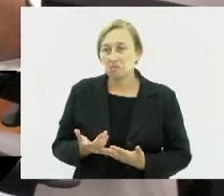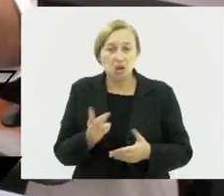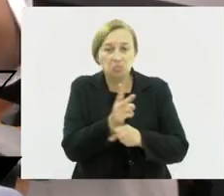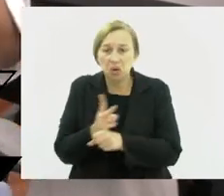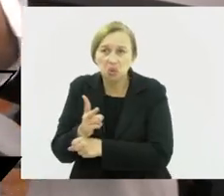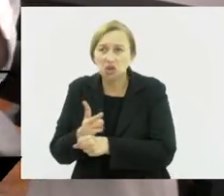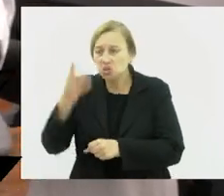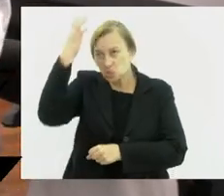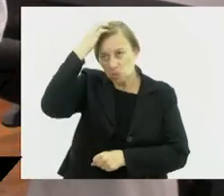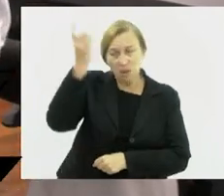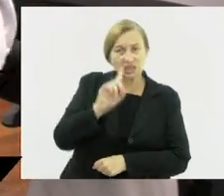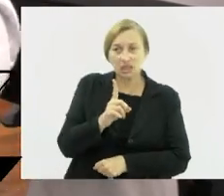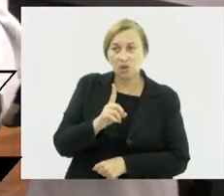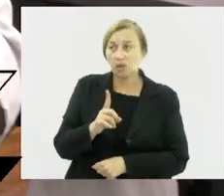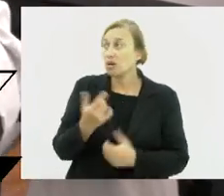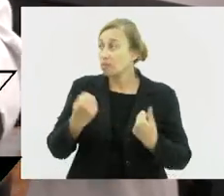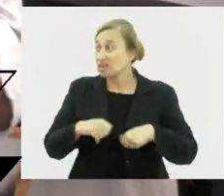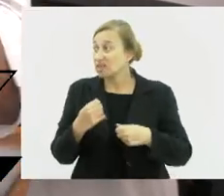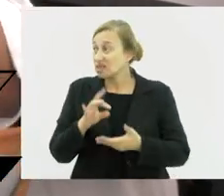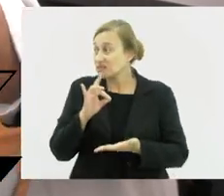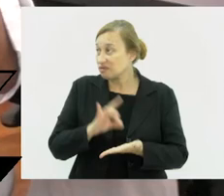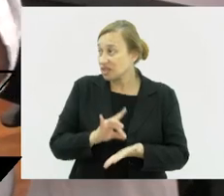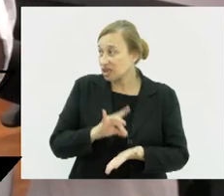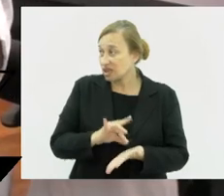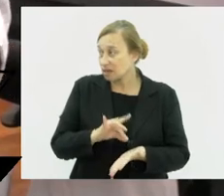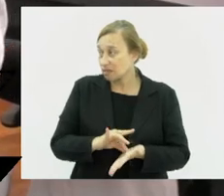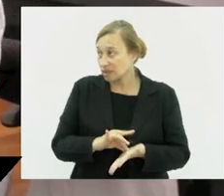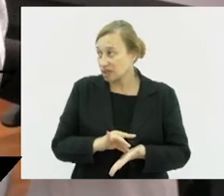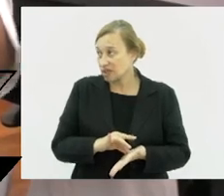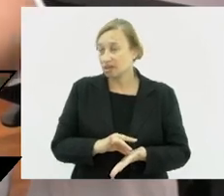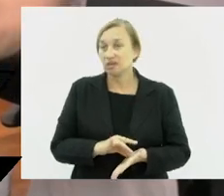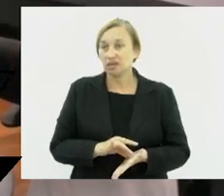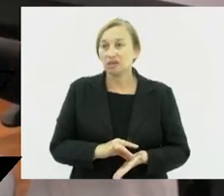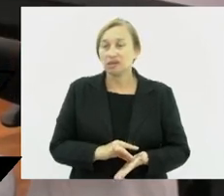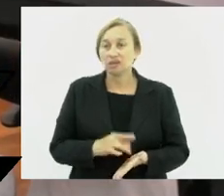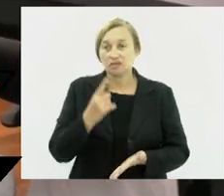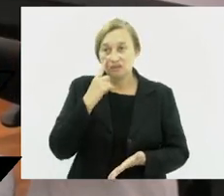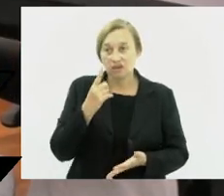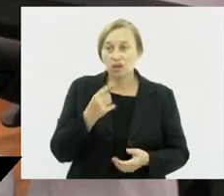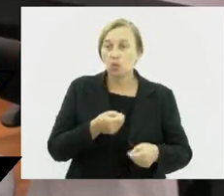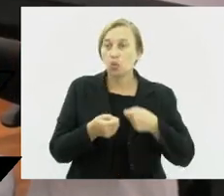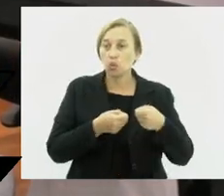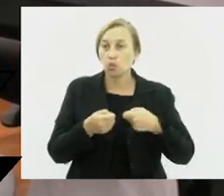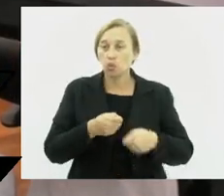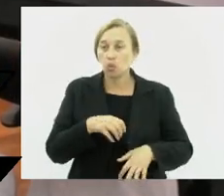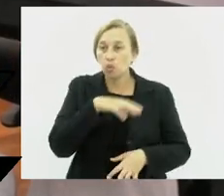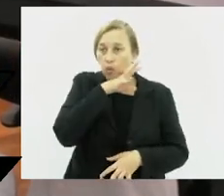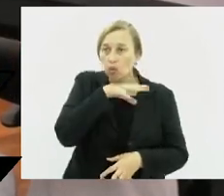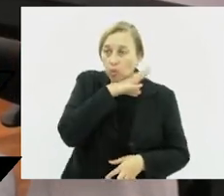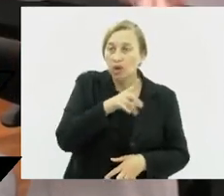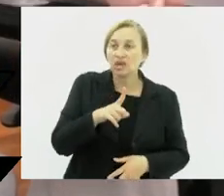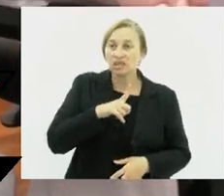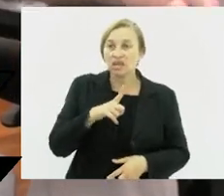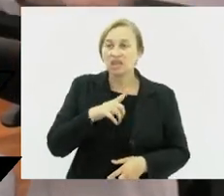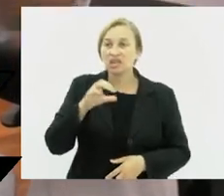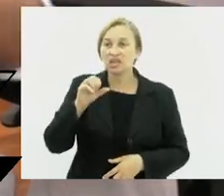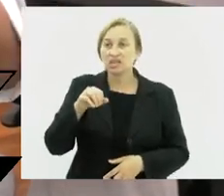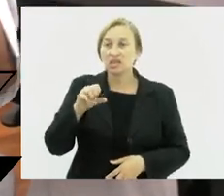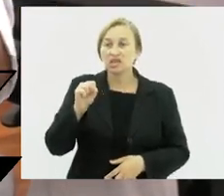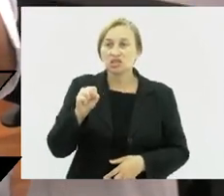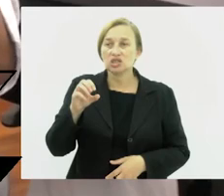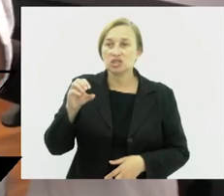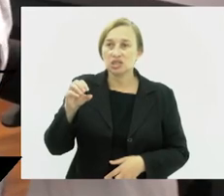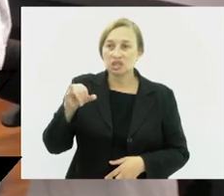culpados. Eu acho que a gente tem que realmente estar registrando os animais. Eu acho que temos hoje a Sinorio, que está com um trabalho